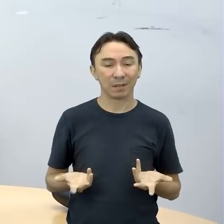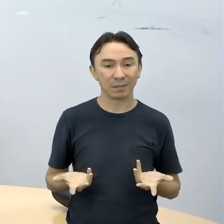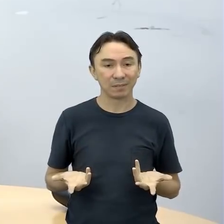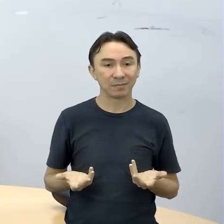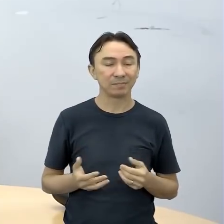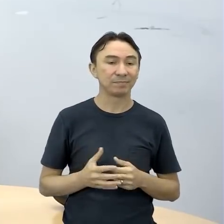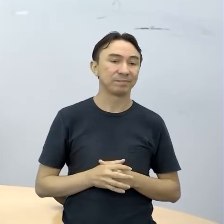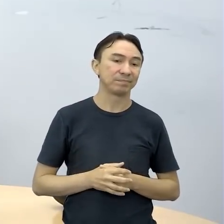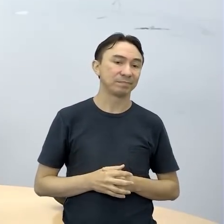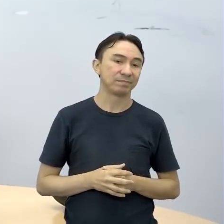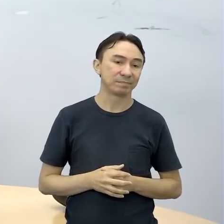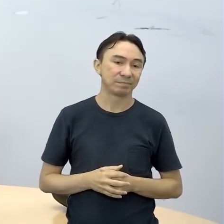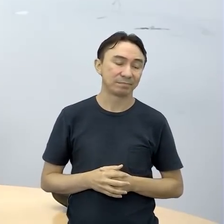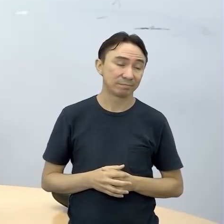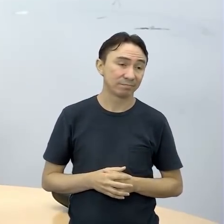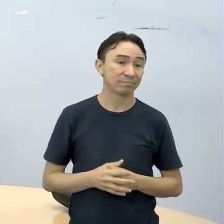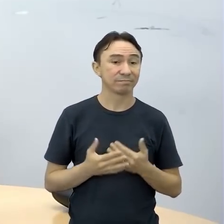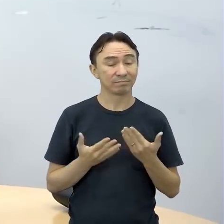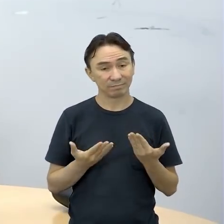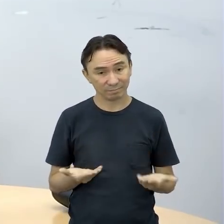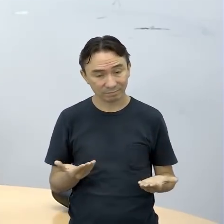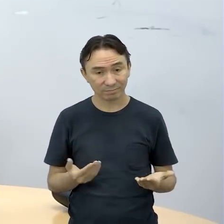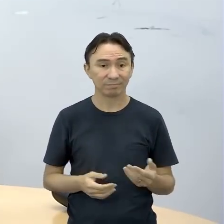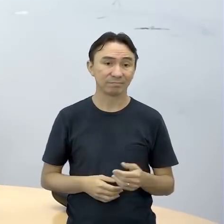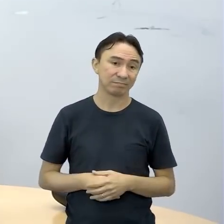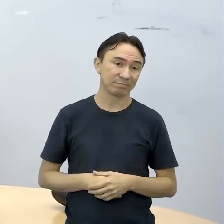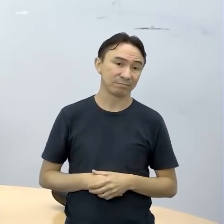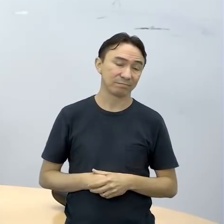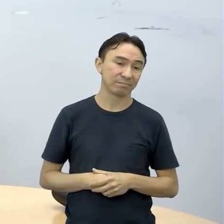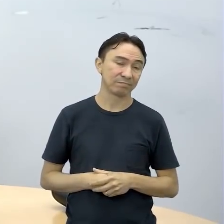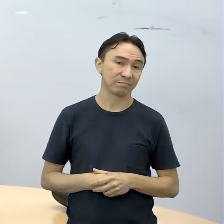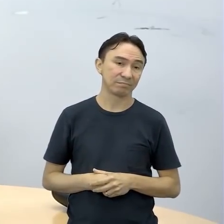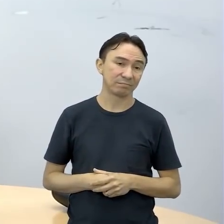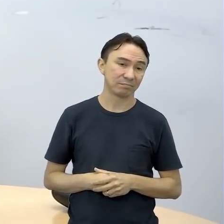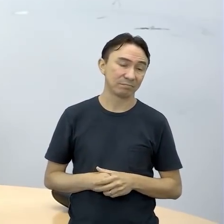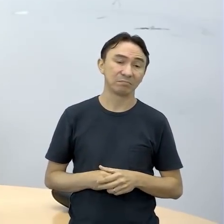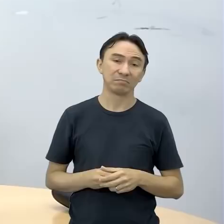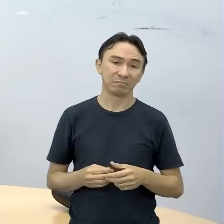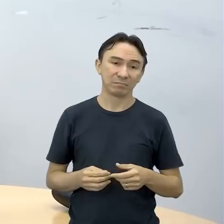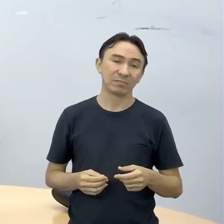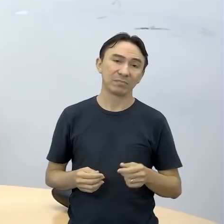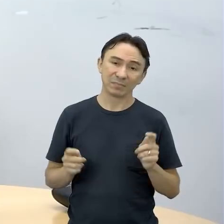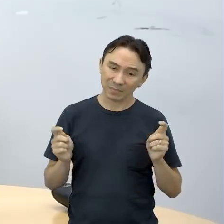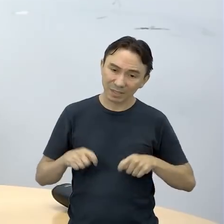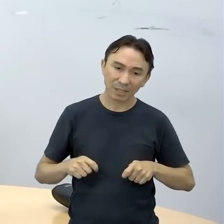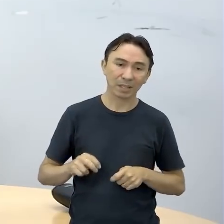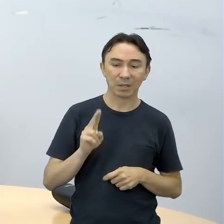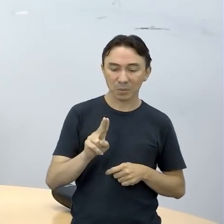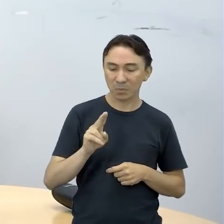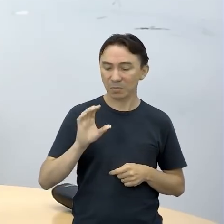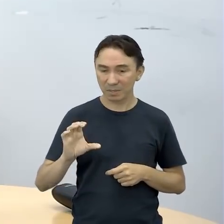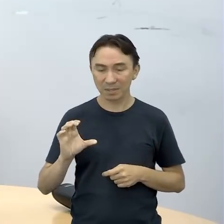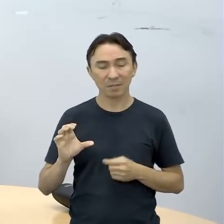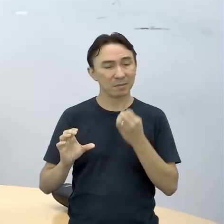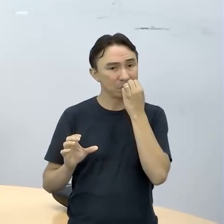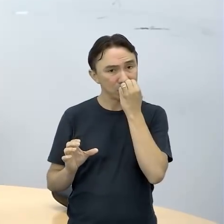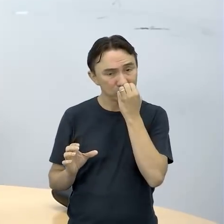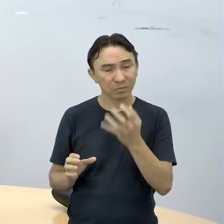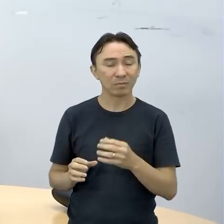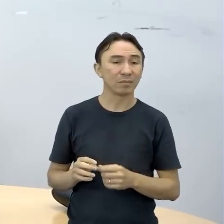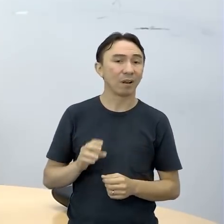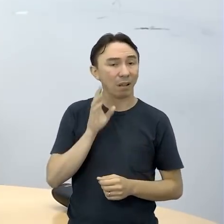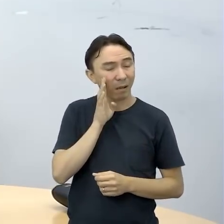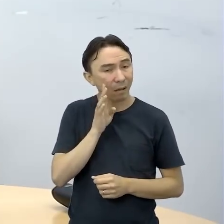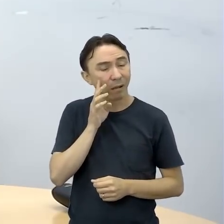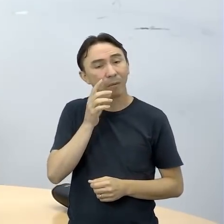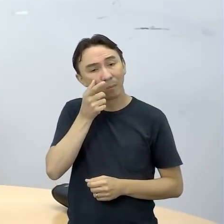Enfim, a gente tem tudo para ser uma unidade curricular muito interessante, para